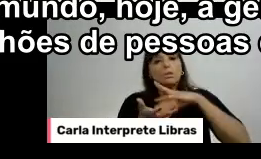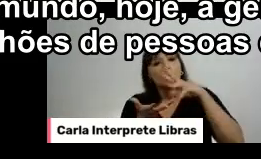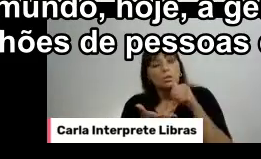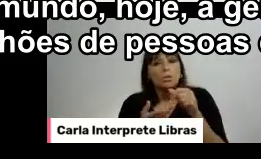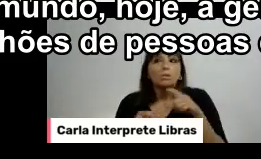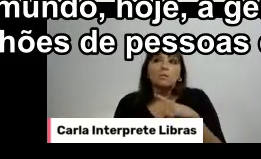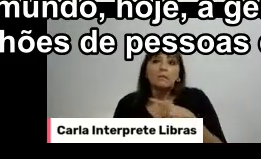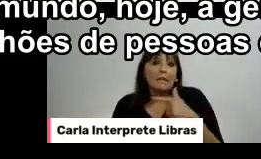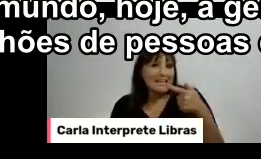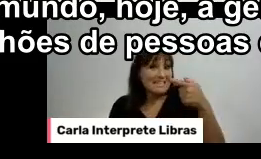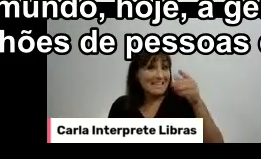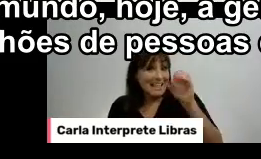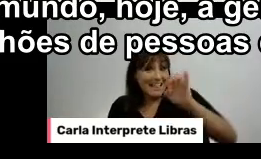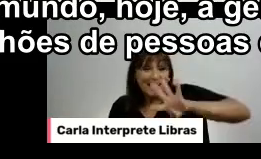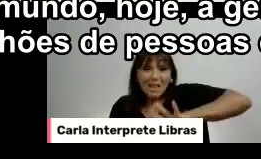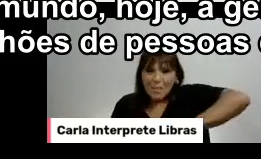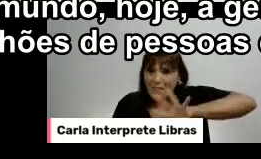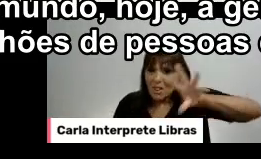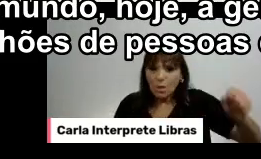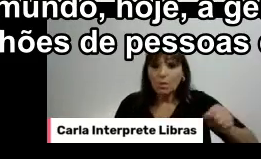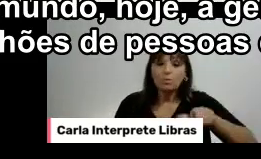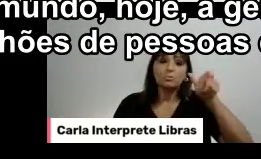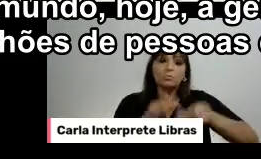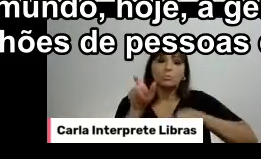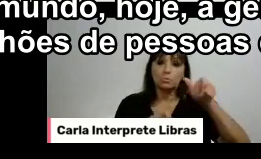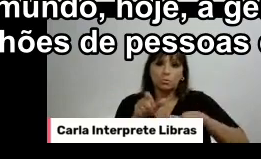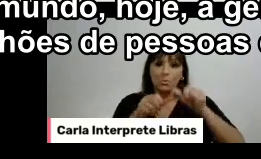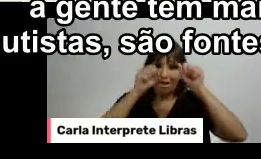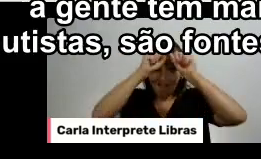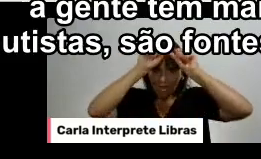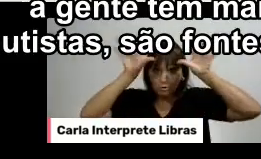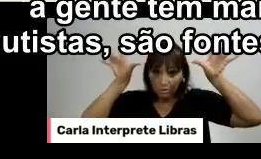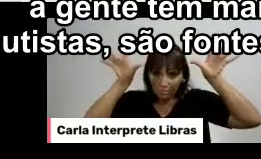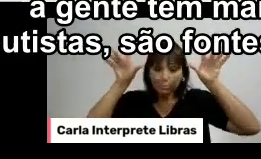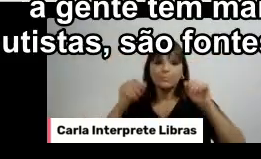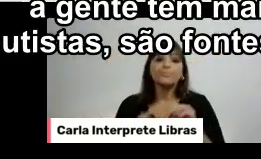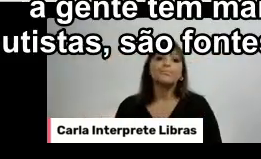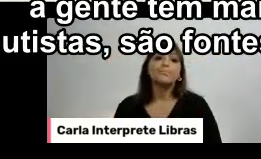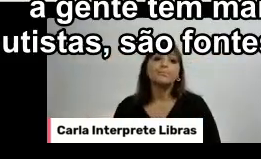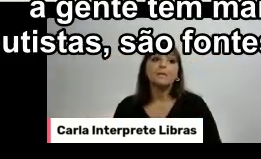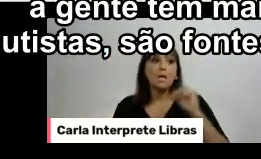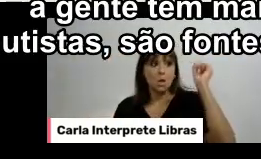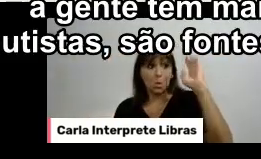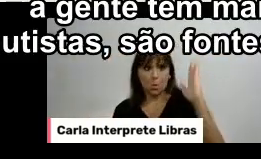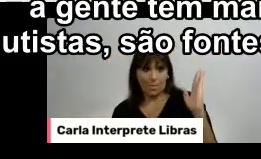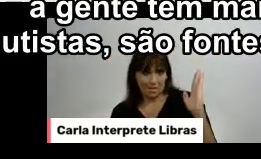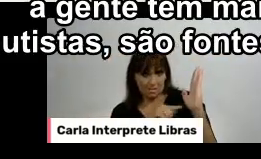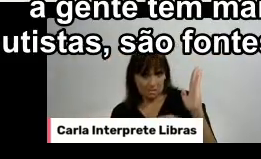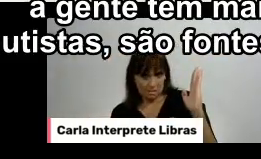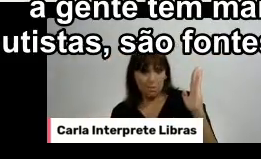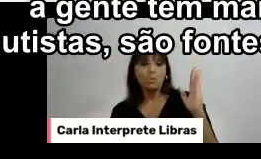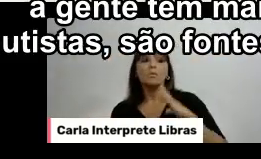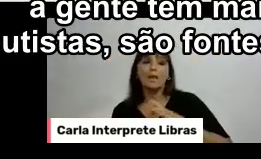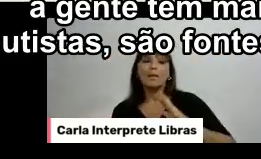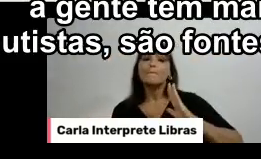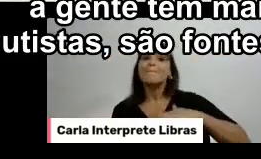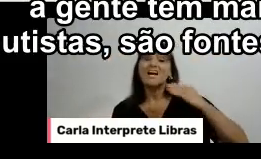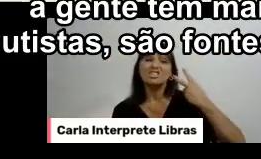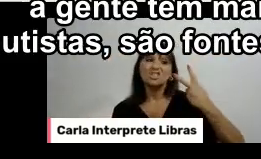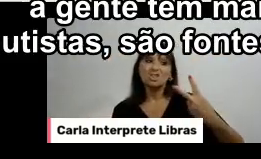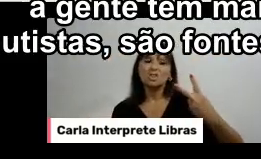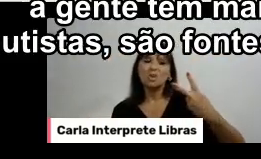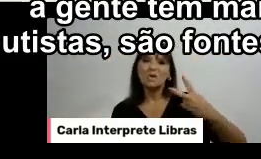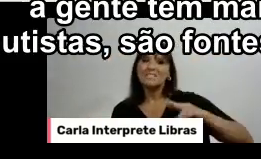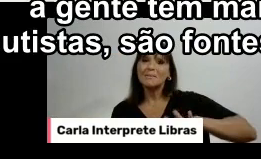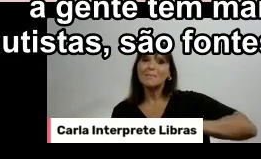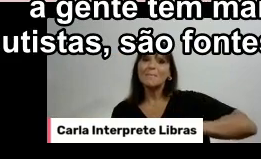70 milhões de pessoas, né, com autismo. No Brasil, a gente tem mais de 2 milhões de autistas, tá? Essas fontes